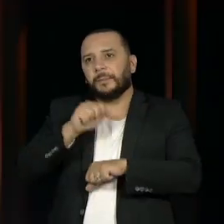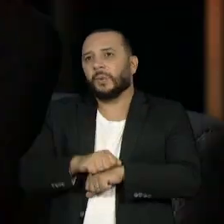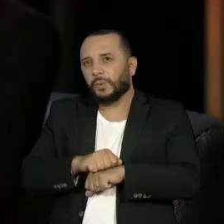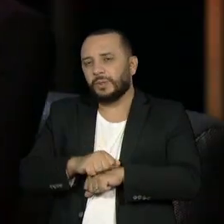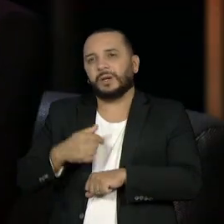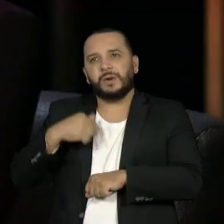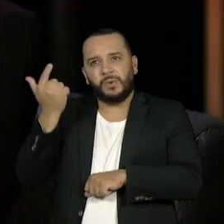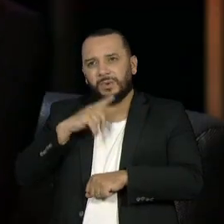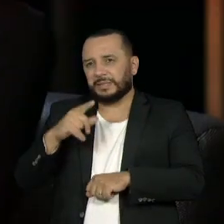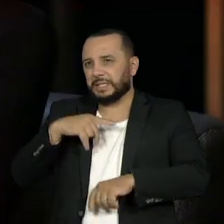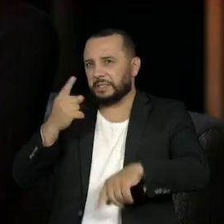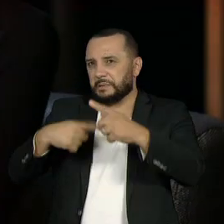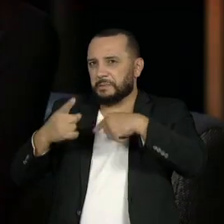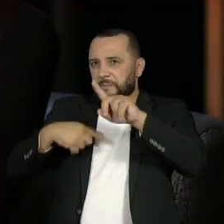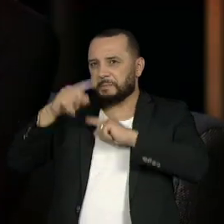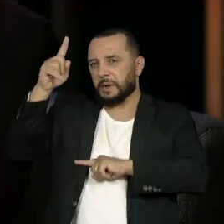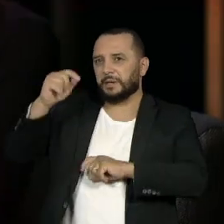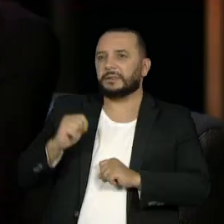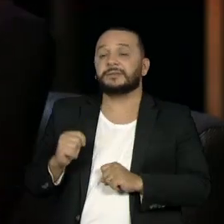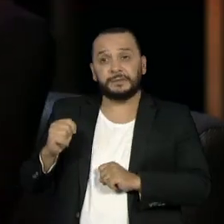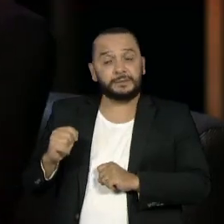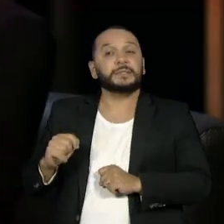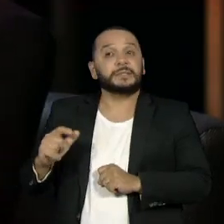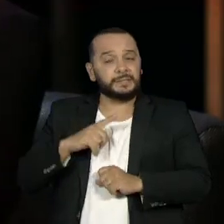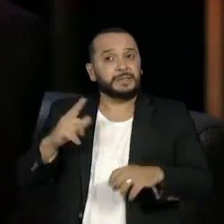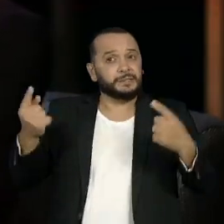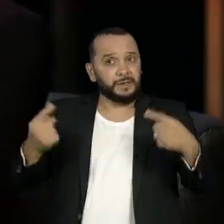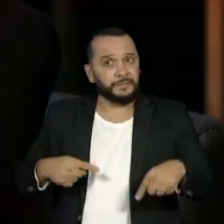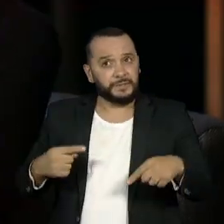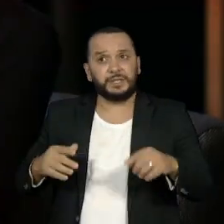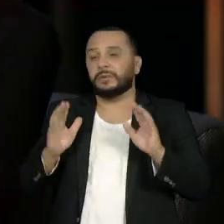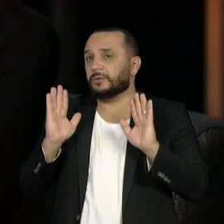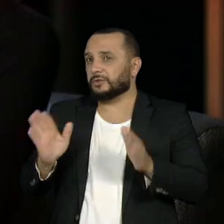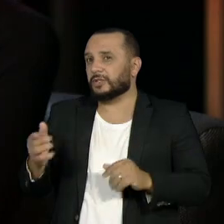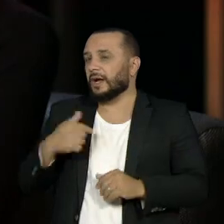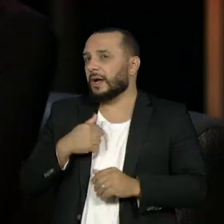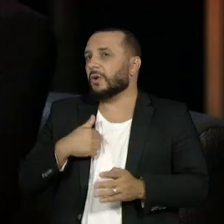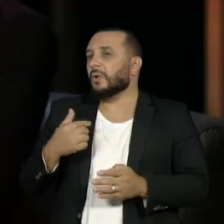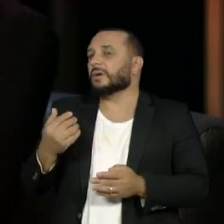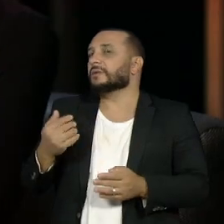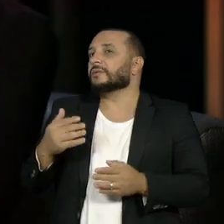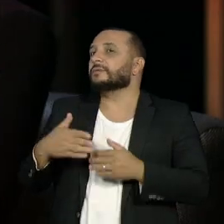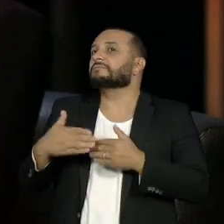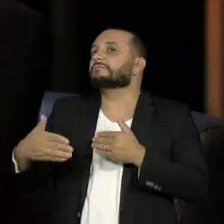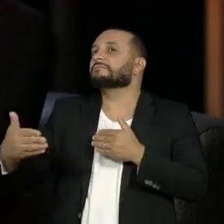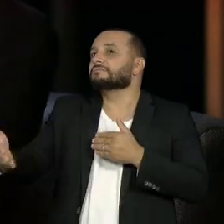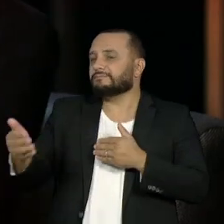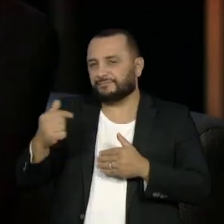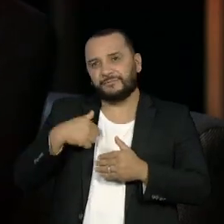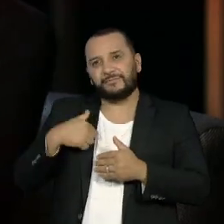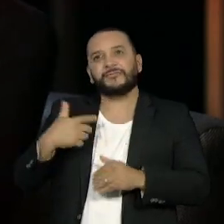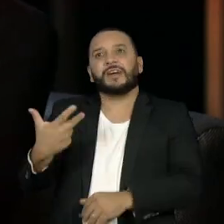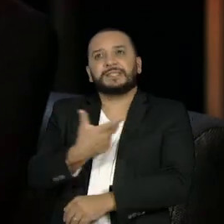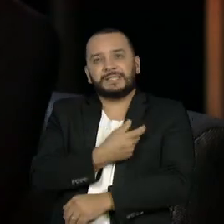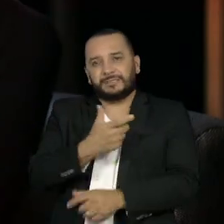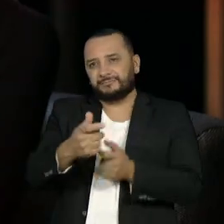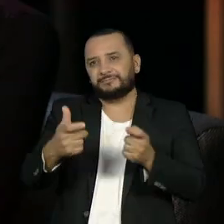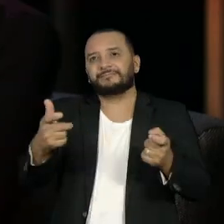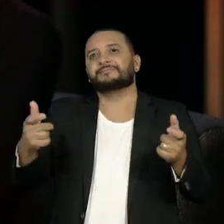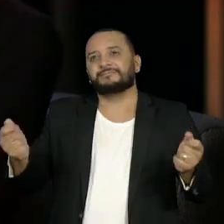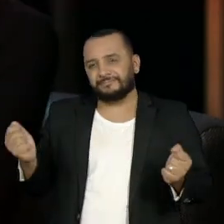tem um novo desafio quando a vacina chegar a história das vacinas Tais é uma história de rebeliões